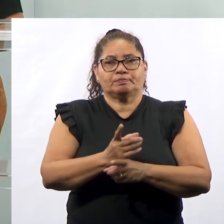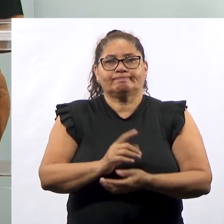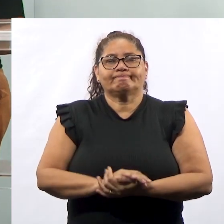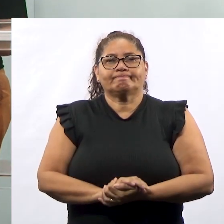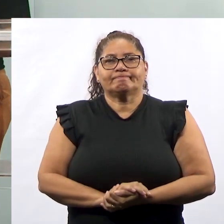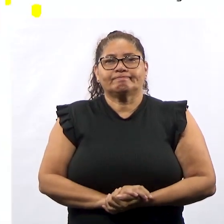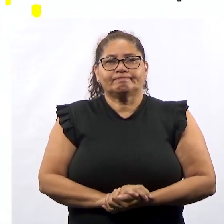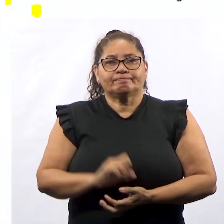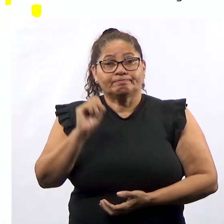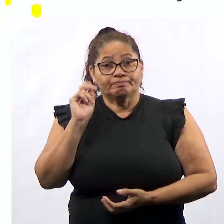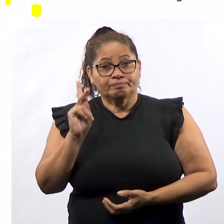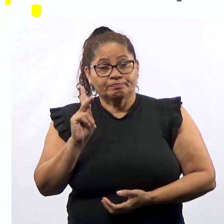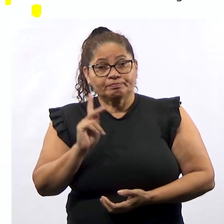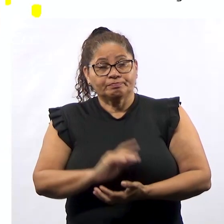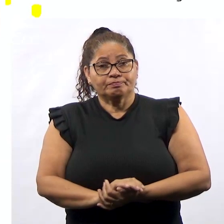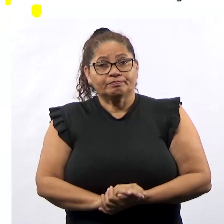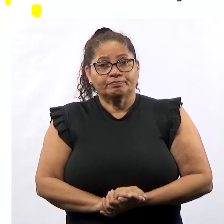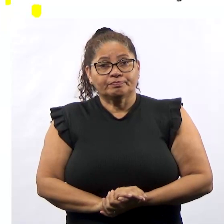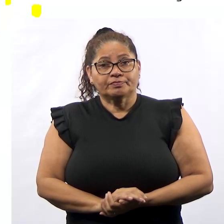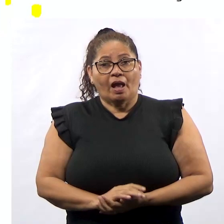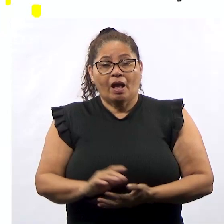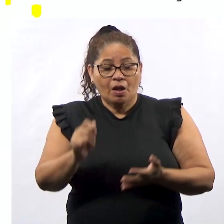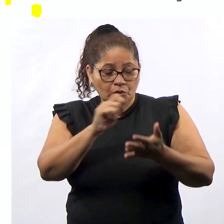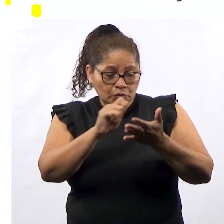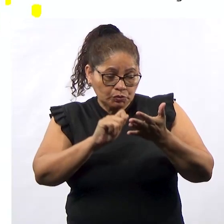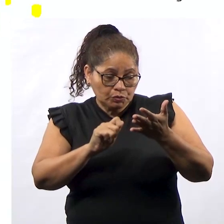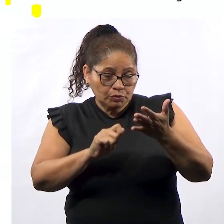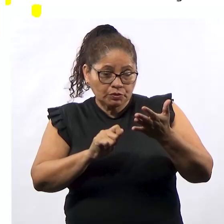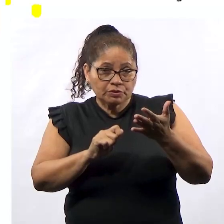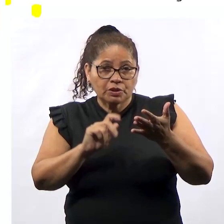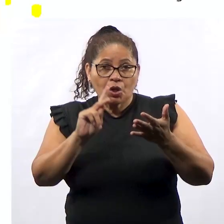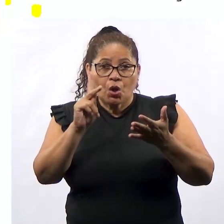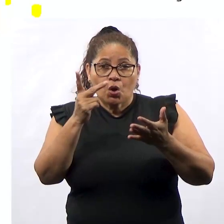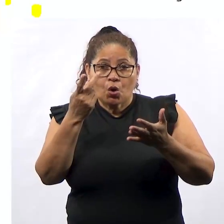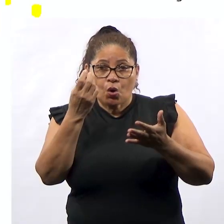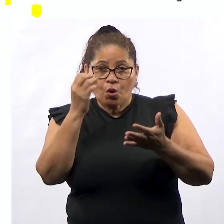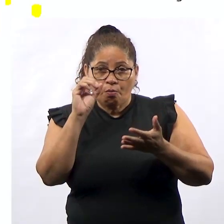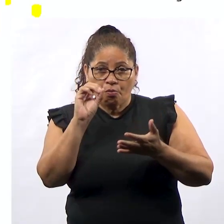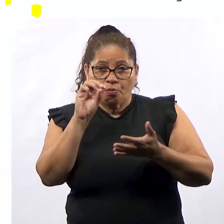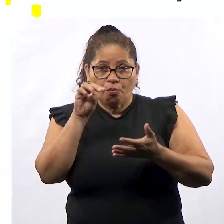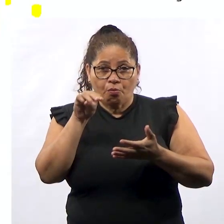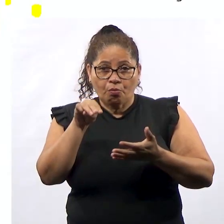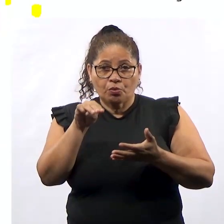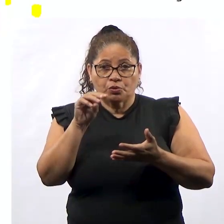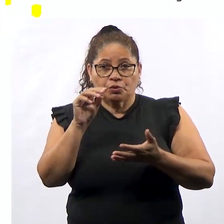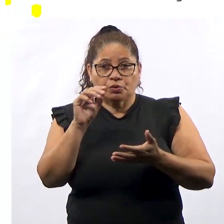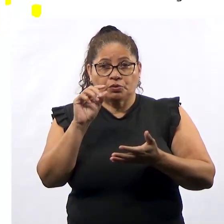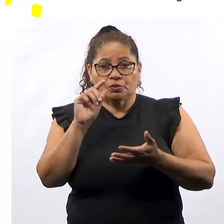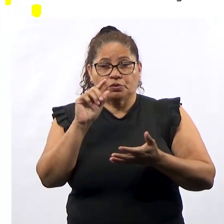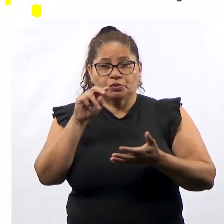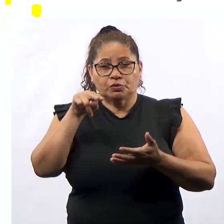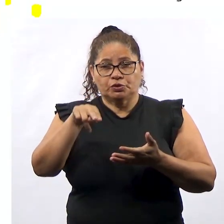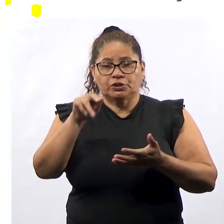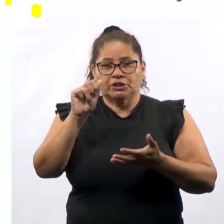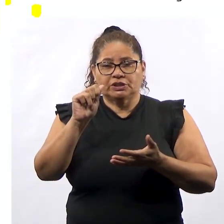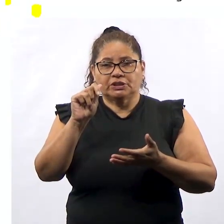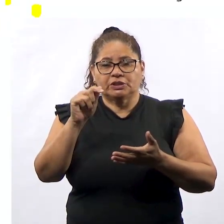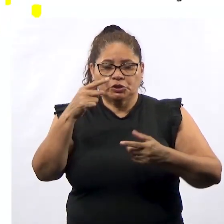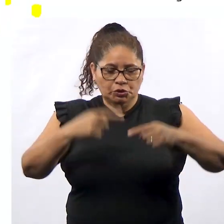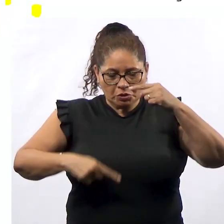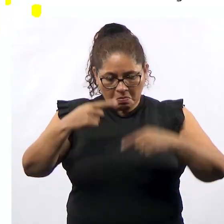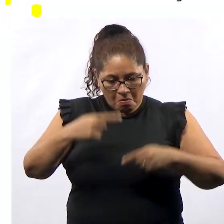ok? Então, essa prescrição homogeneizantes, né? Essas políticas